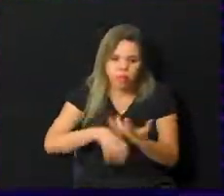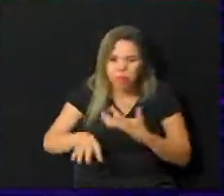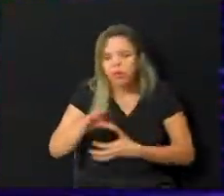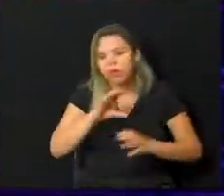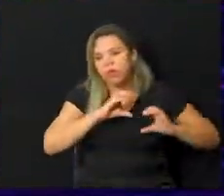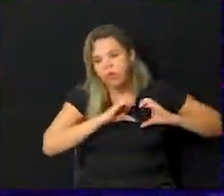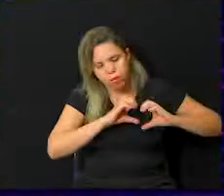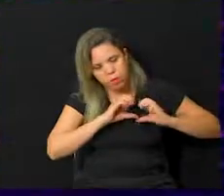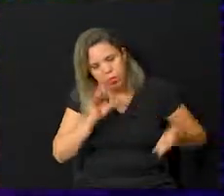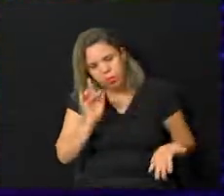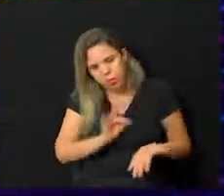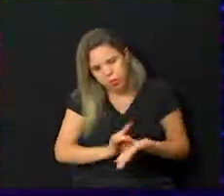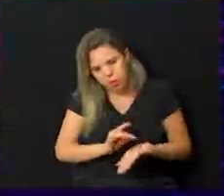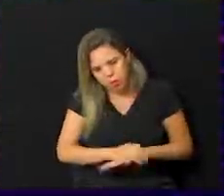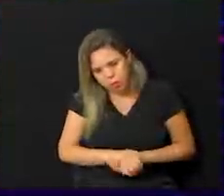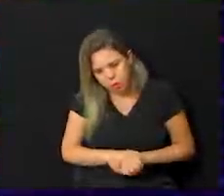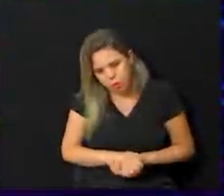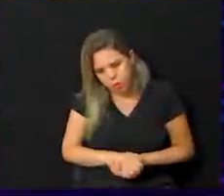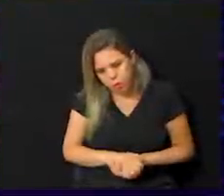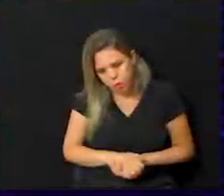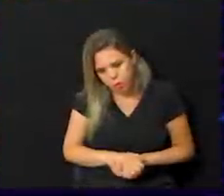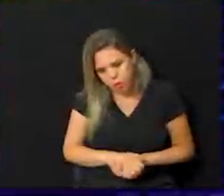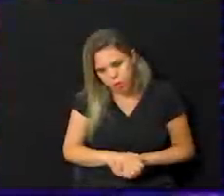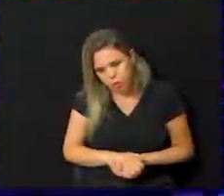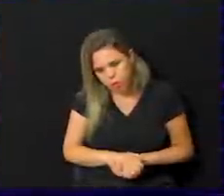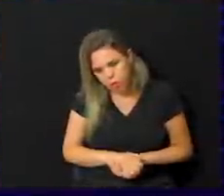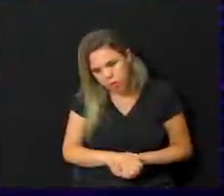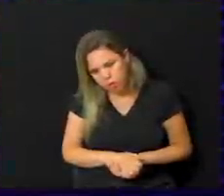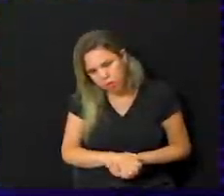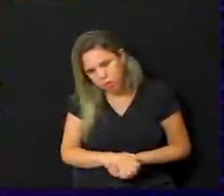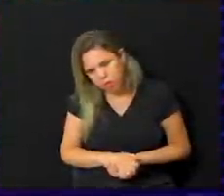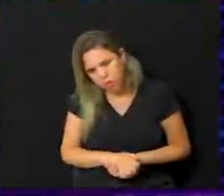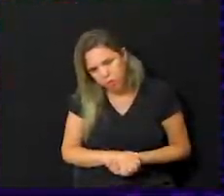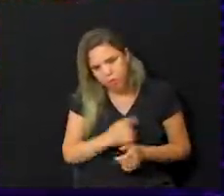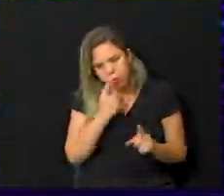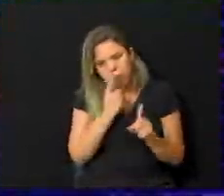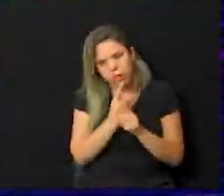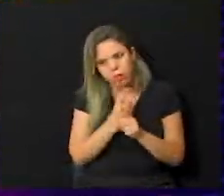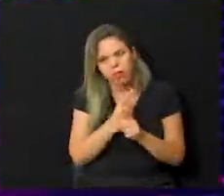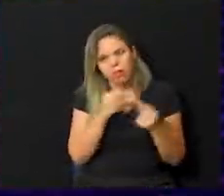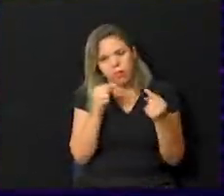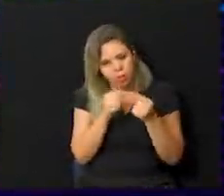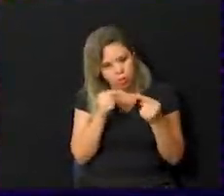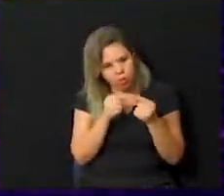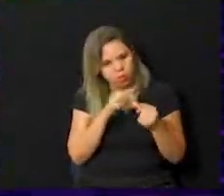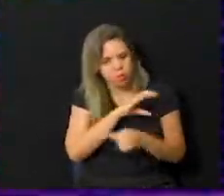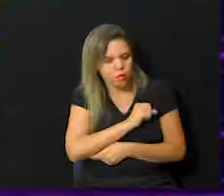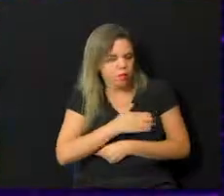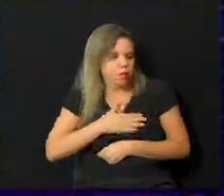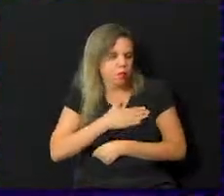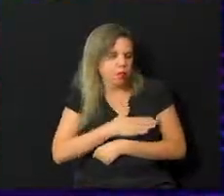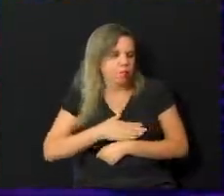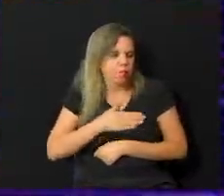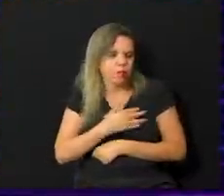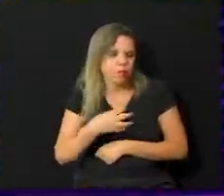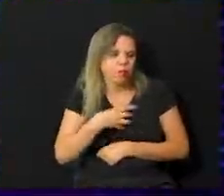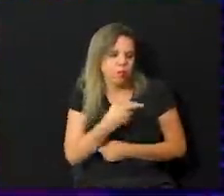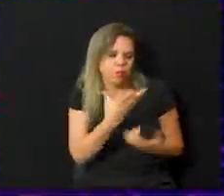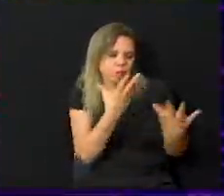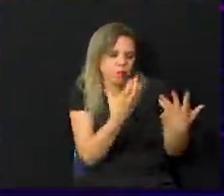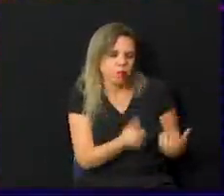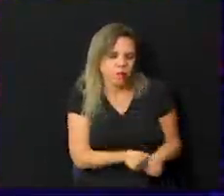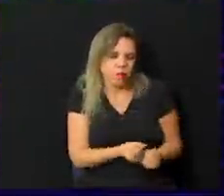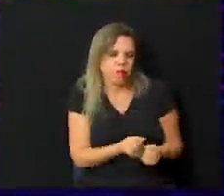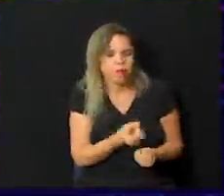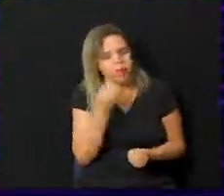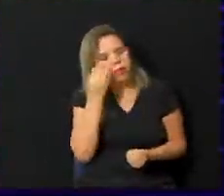revolução no sentido de amar de verdade, sabe? Fala sobre revolução no sentido de realmente encontrar alguém que você gosta e amar essa pessoa do jeito que ela